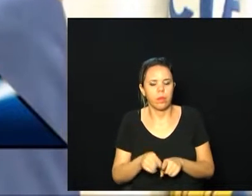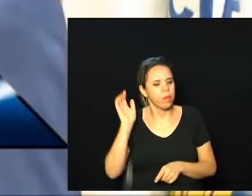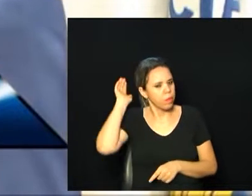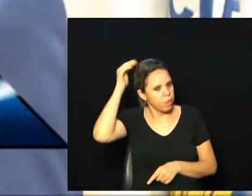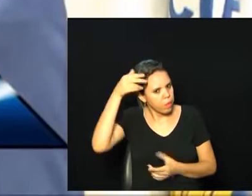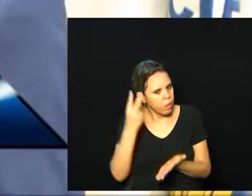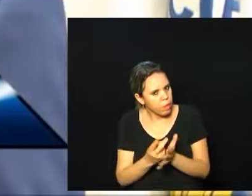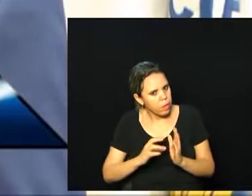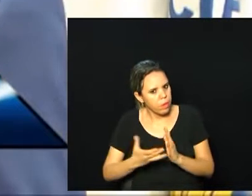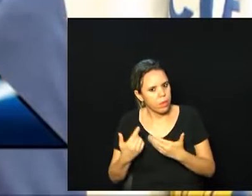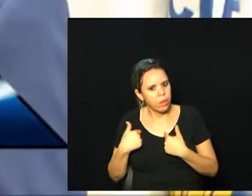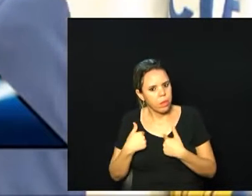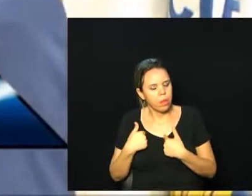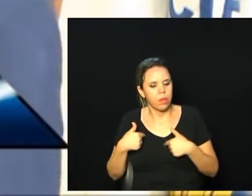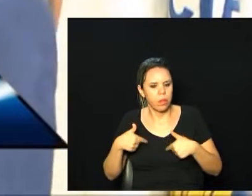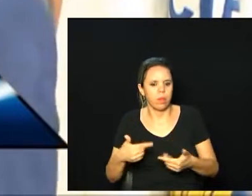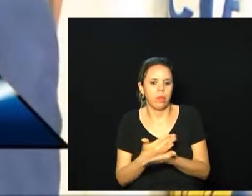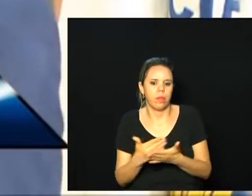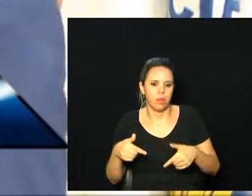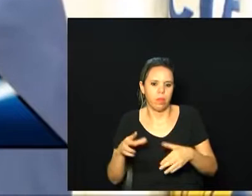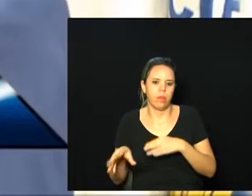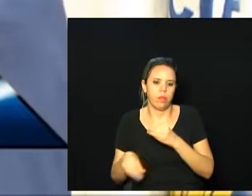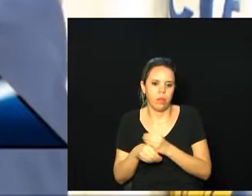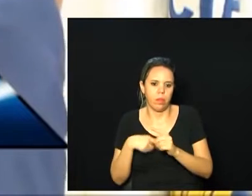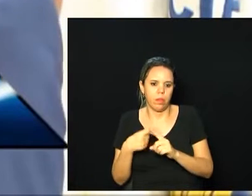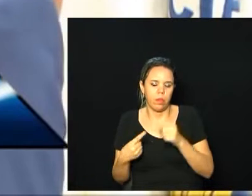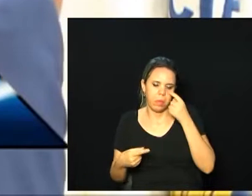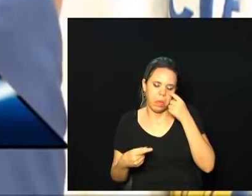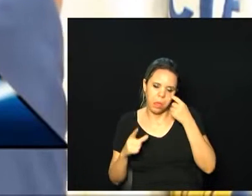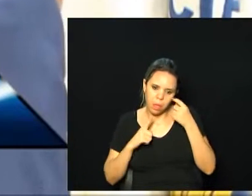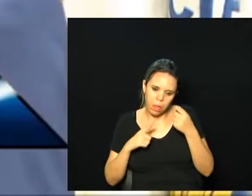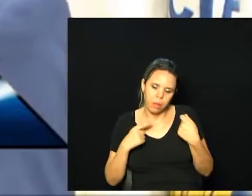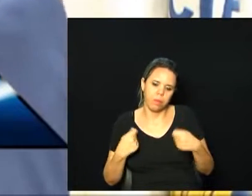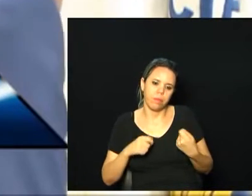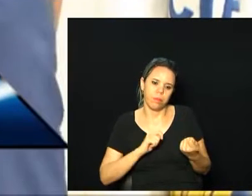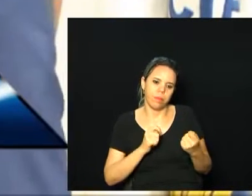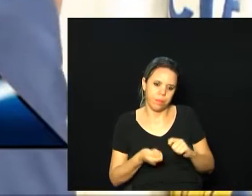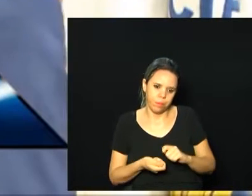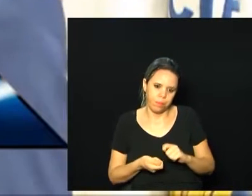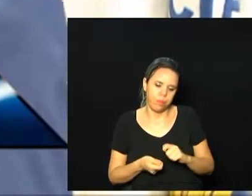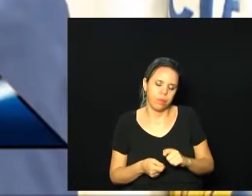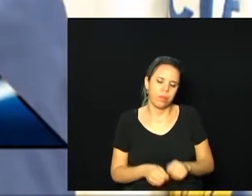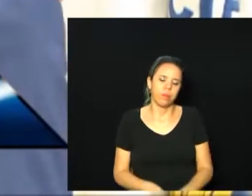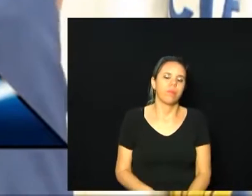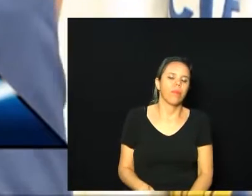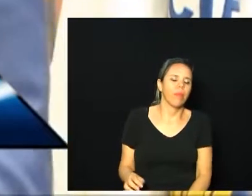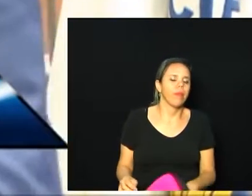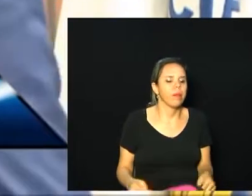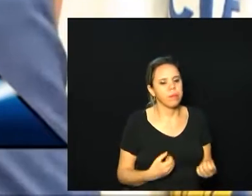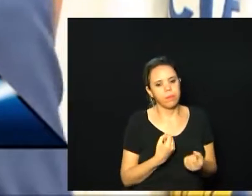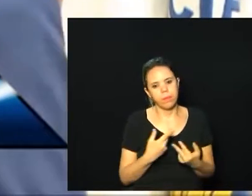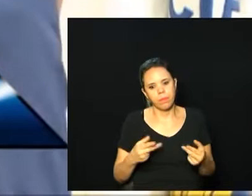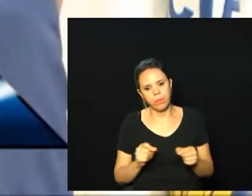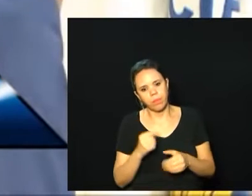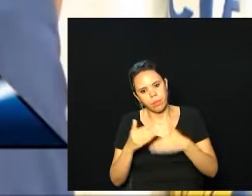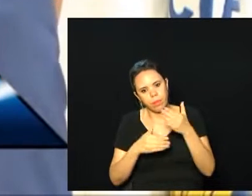do mesmo partido que eu, teve a iniciativa de atualizar, pois houve algumas necessidades de modificar algumas coisas que